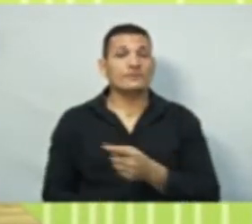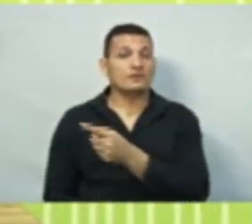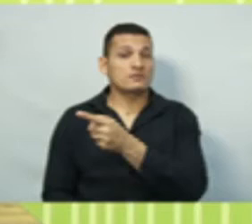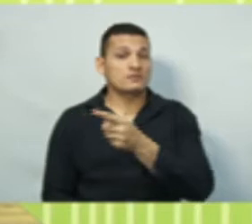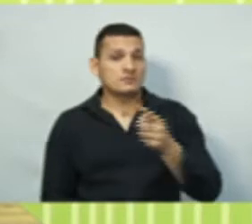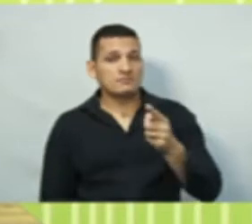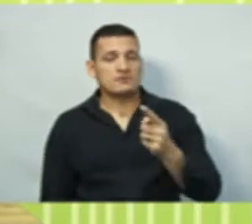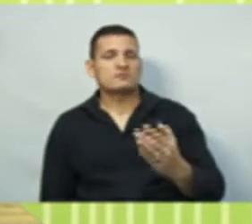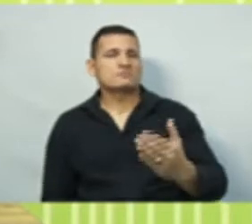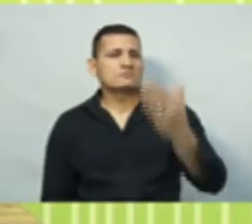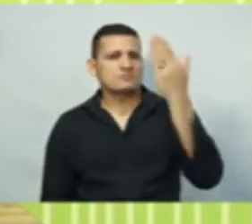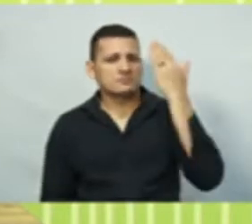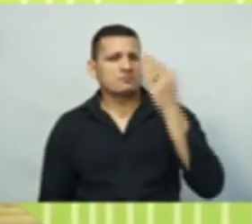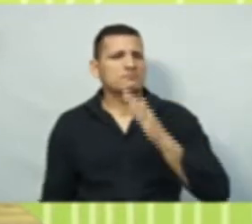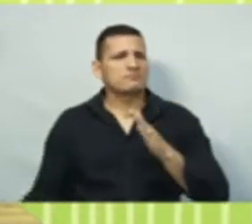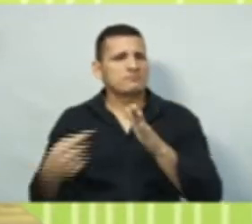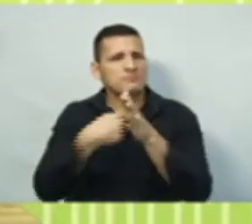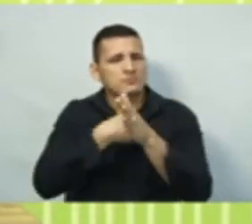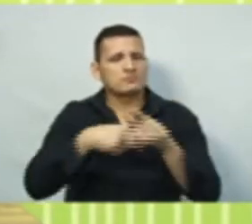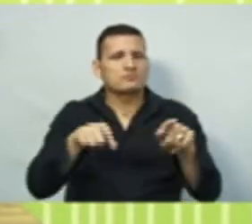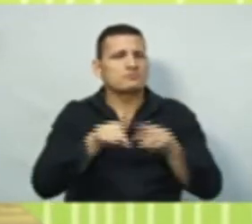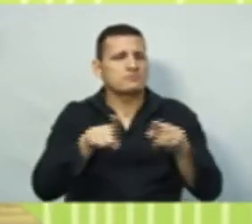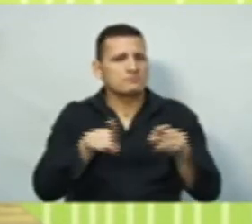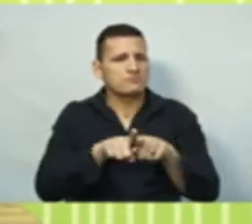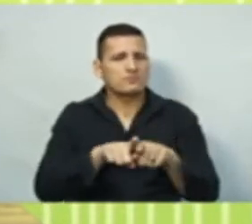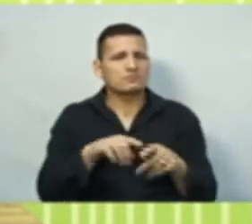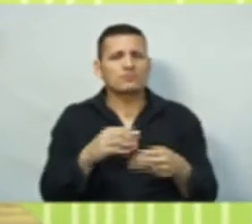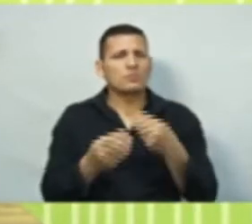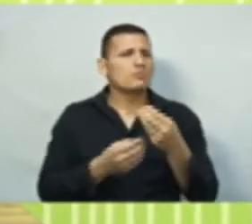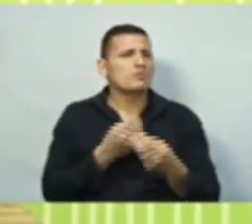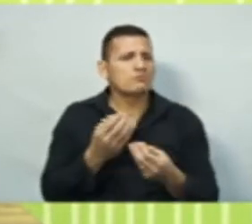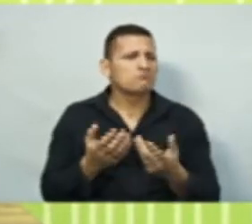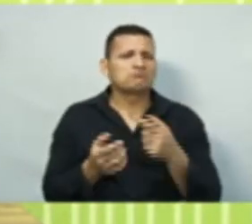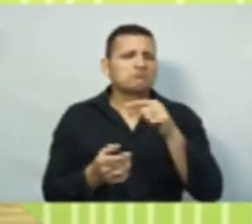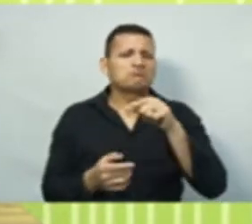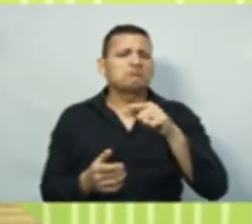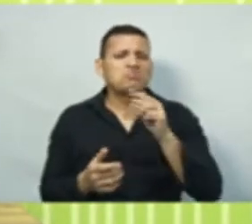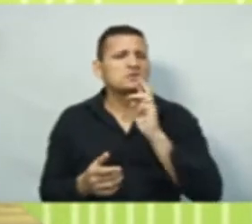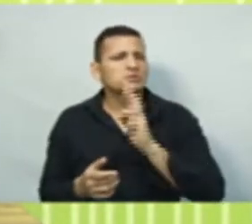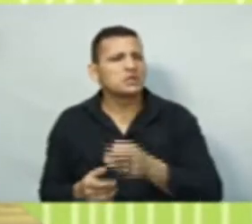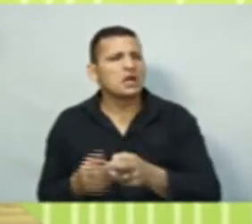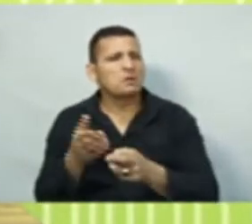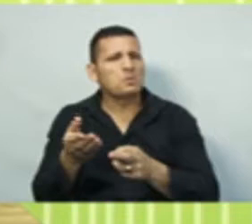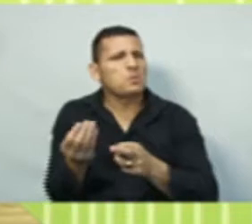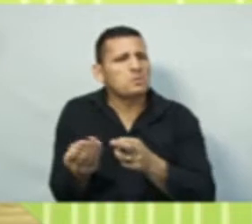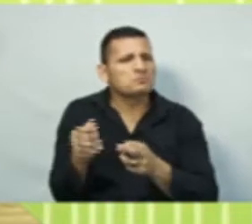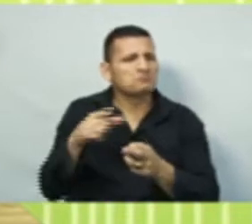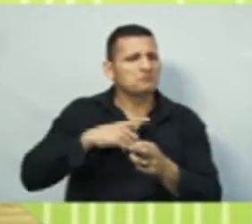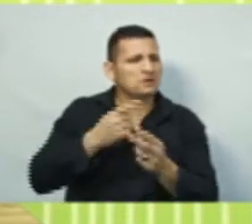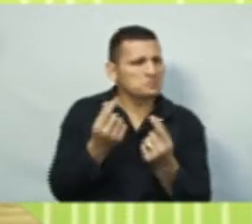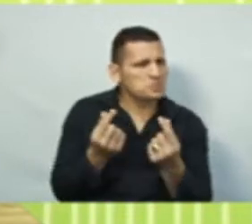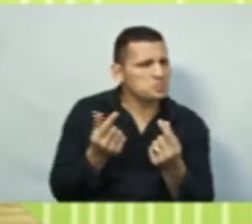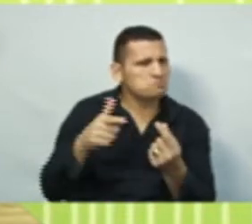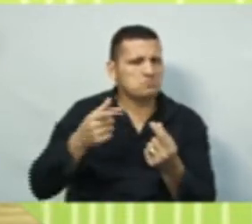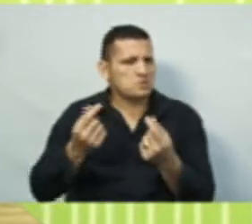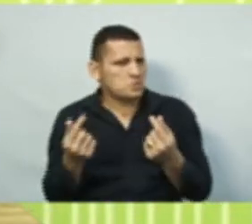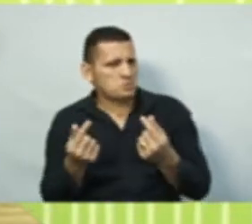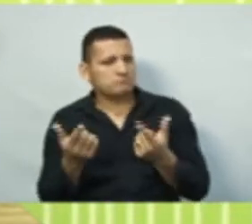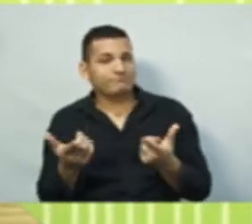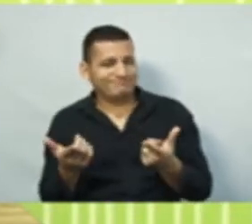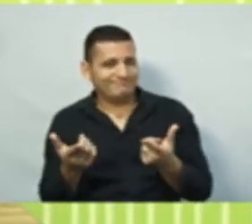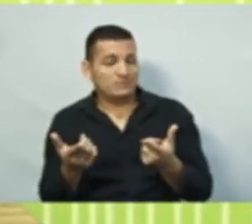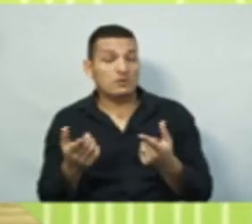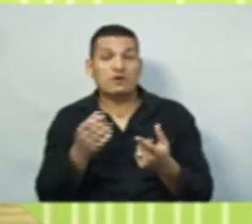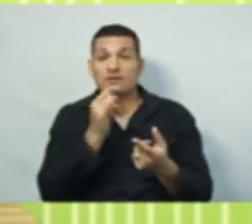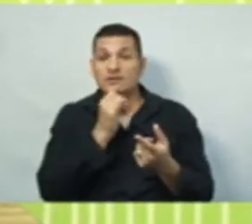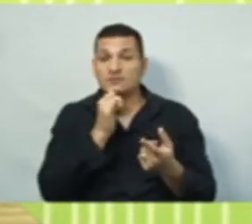passada me perguntaram também muito sobre os resultados, como é que é esse negócio que tem lucro, que não tem lucro. Vou dar um exemplo